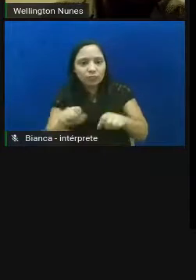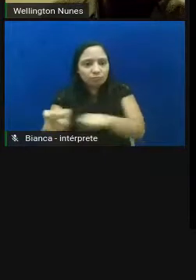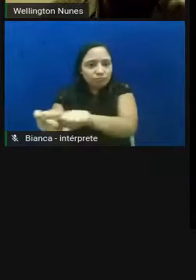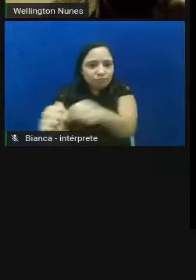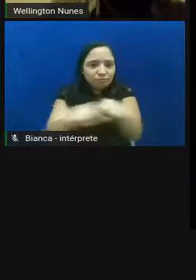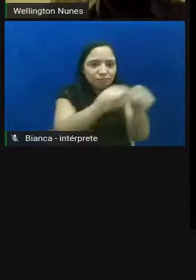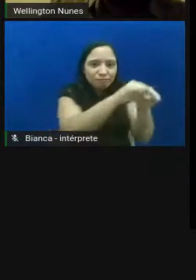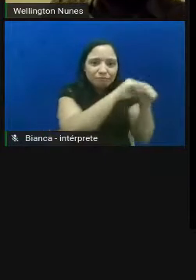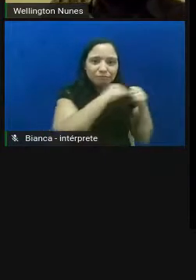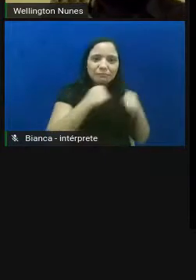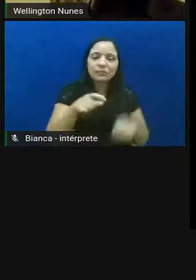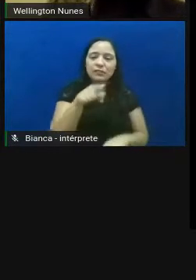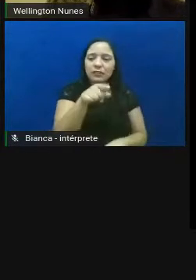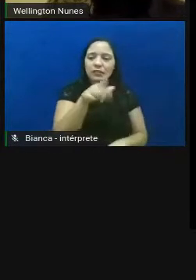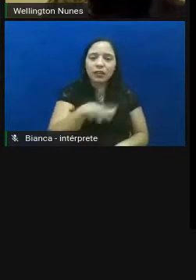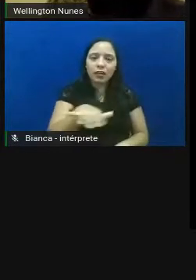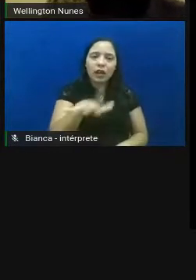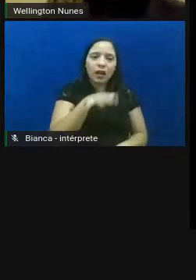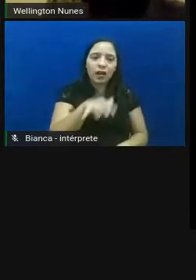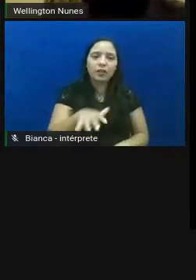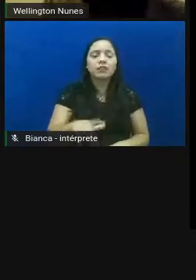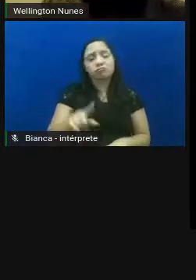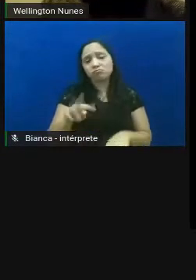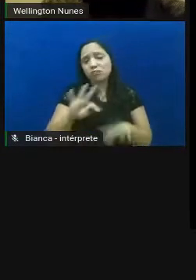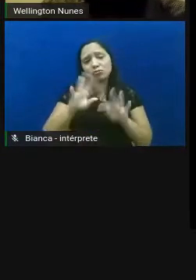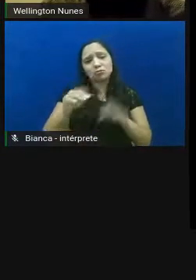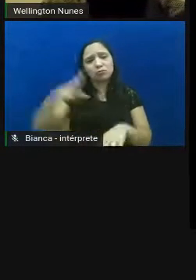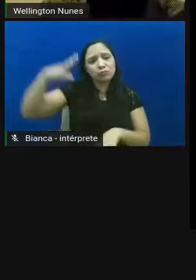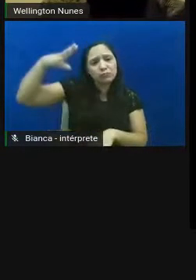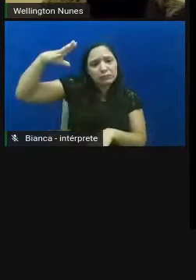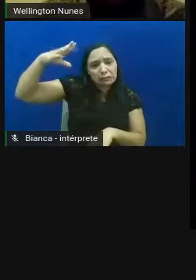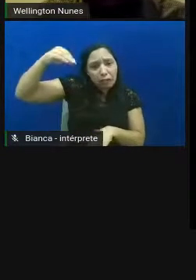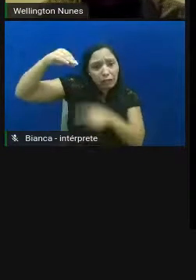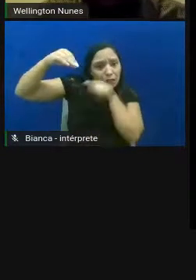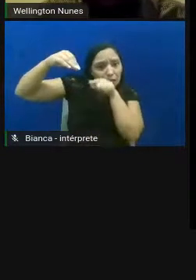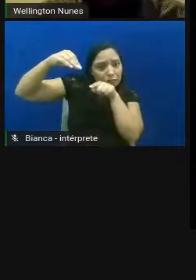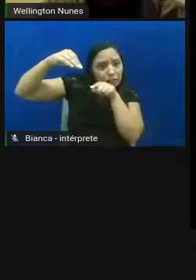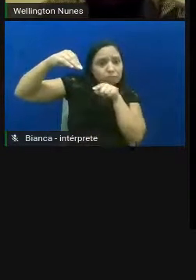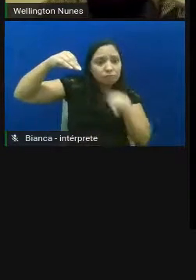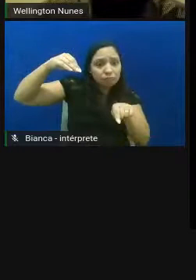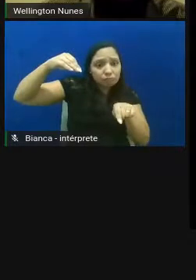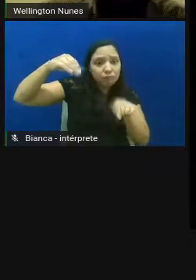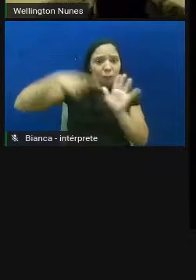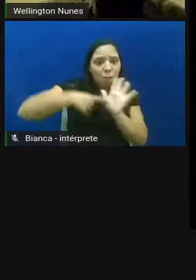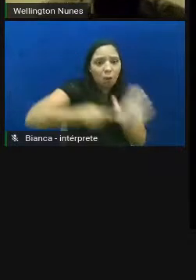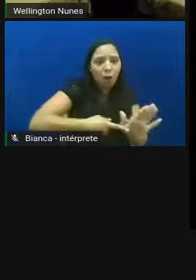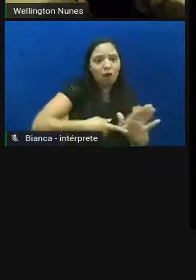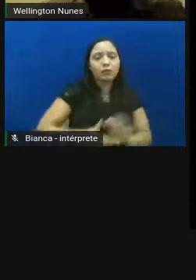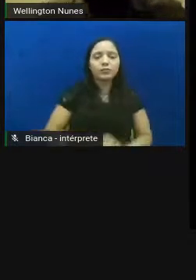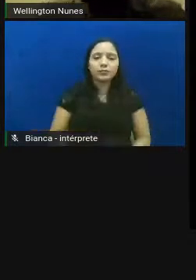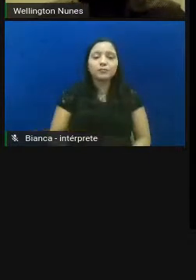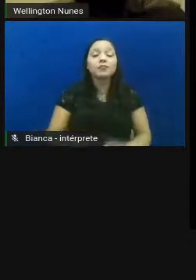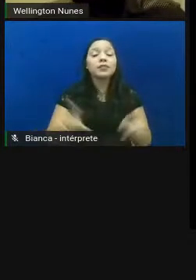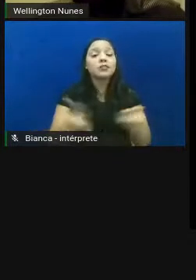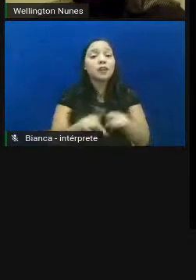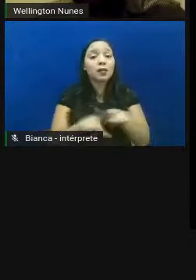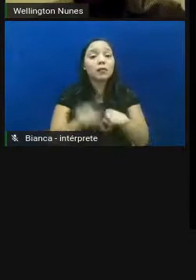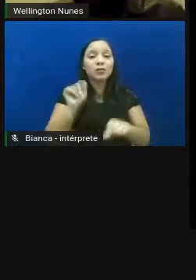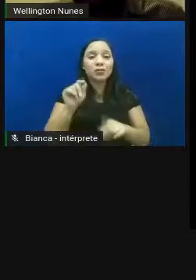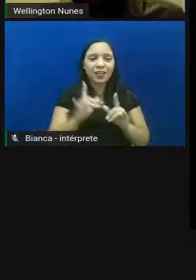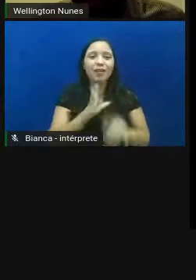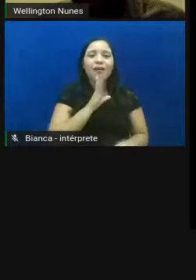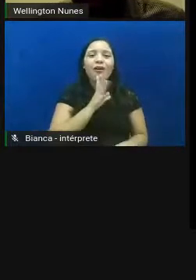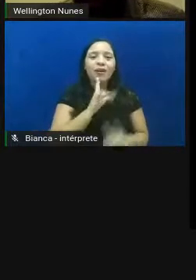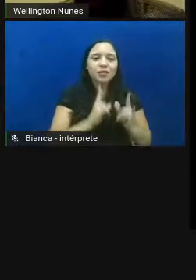né? Tudo isso é registrado pelas imagens de satélite. O atentado terrorista, né, das Torres Gêmeas,